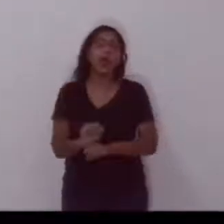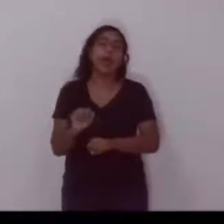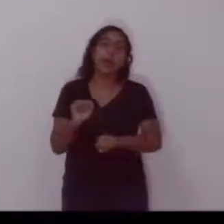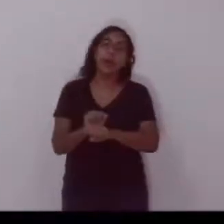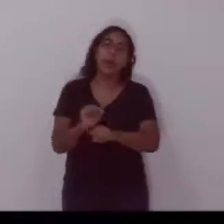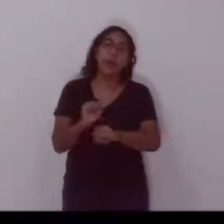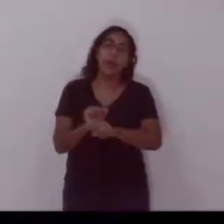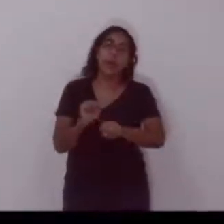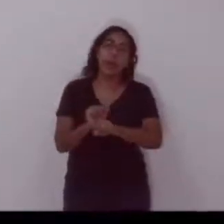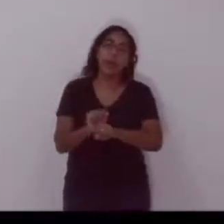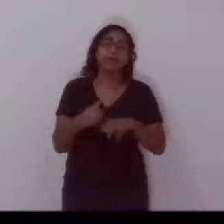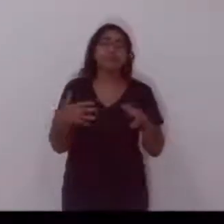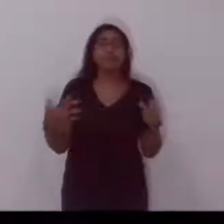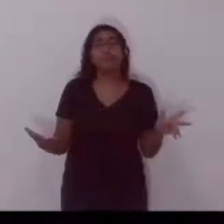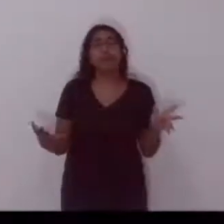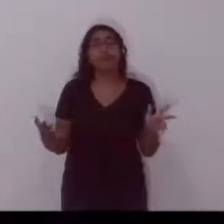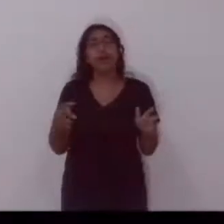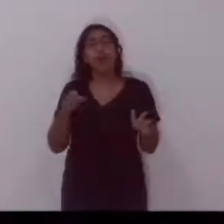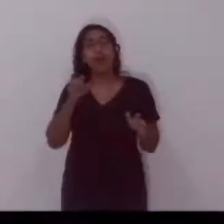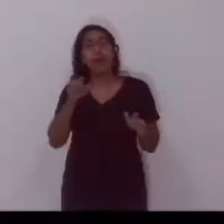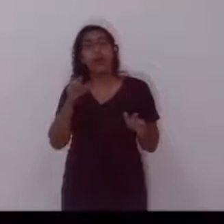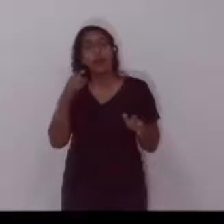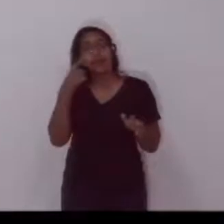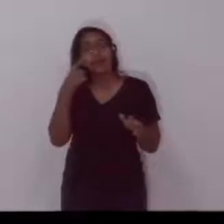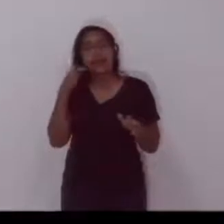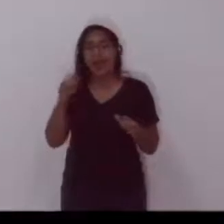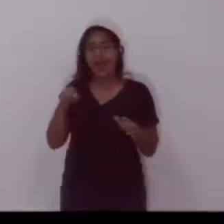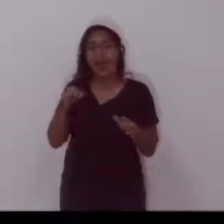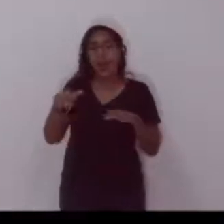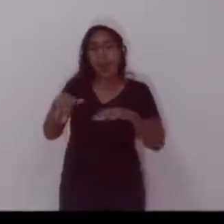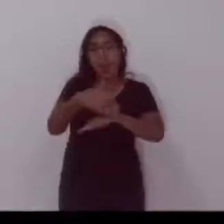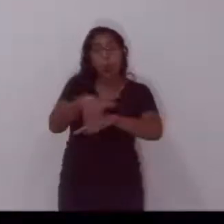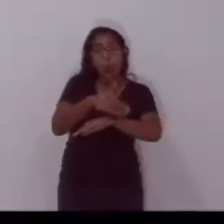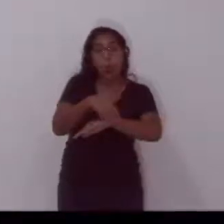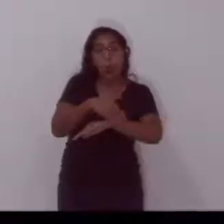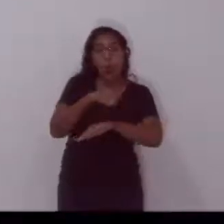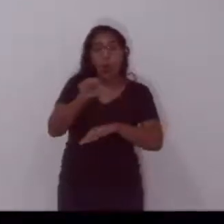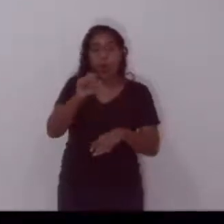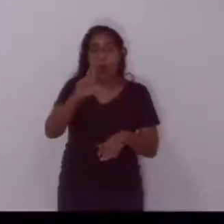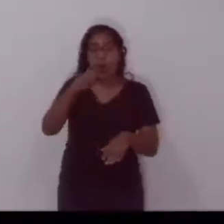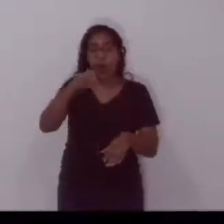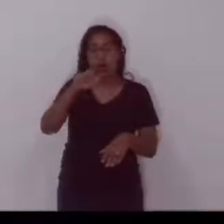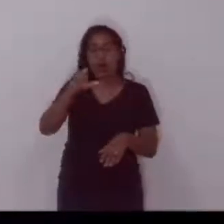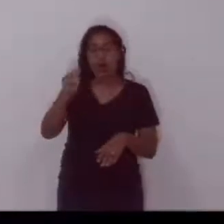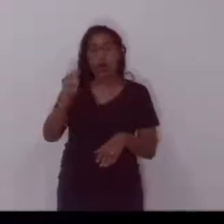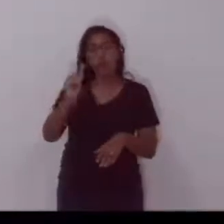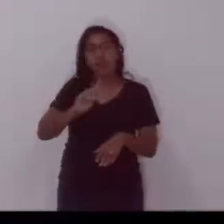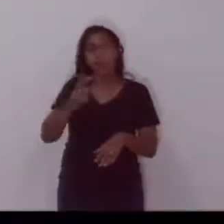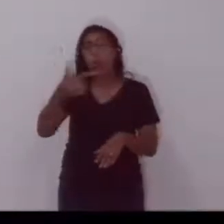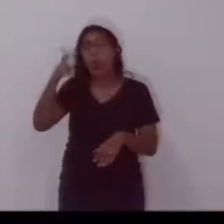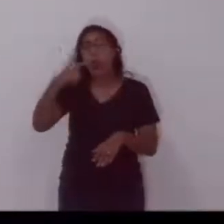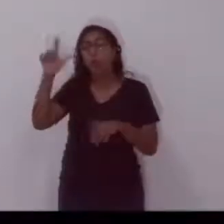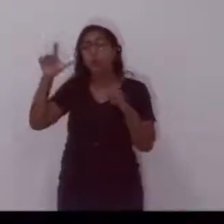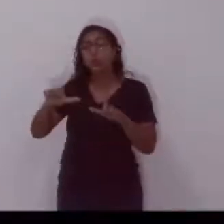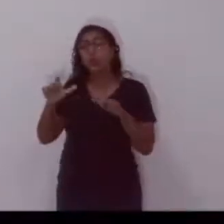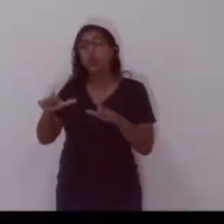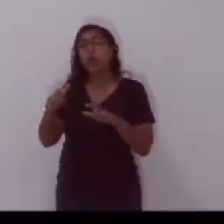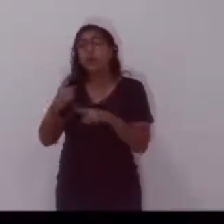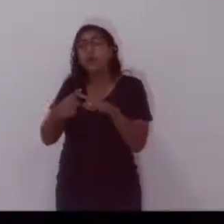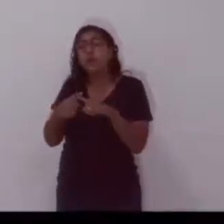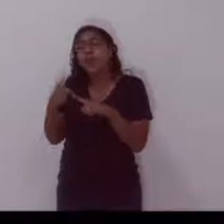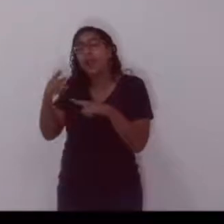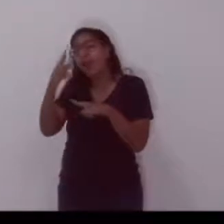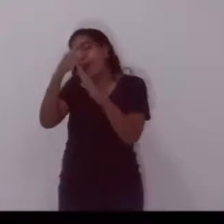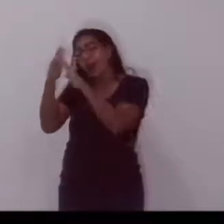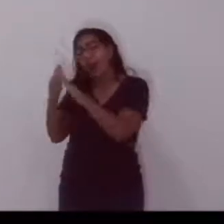na Arnaldo Roque Brisque, talvez faça mais para baixo, perto de uma nova construção, que terão mais casas, e a população